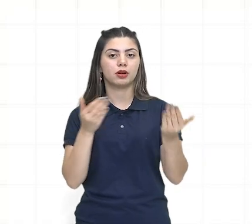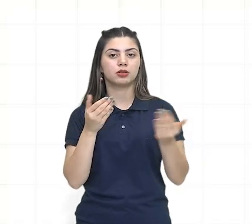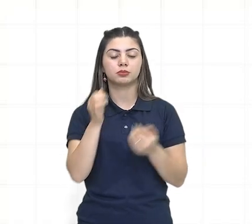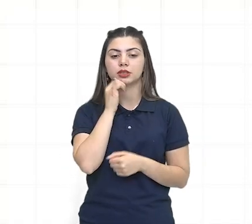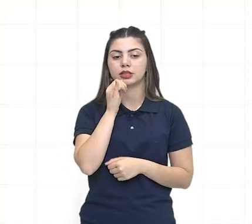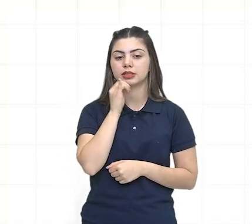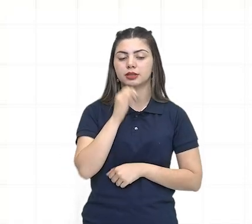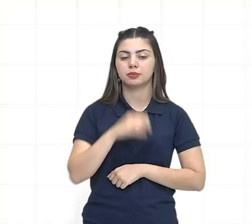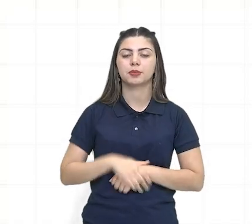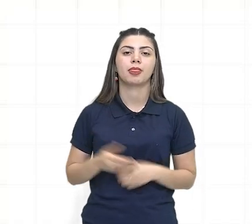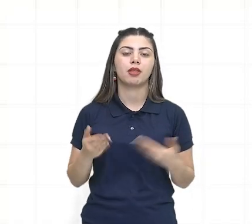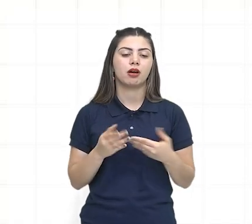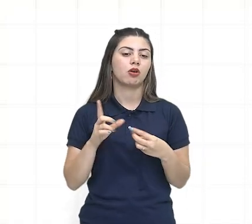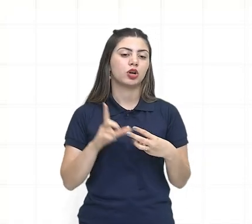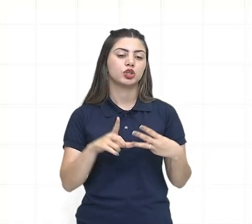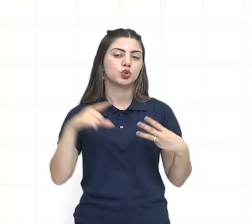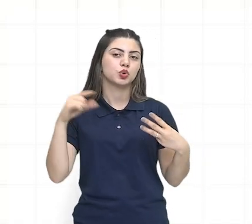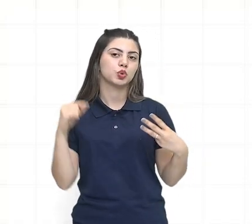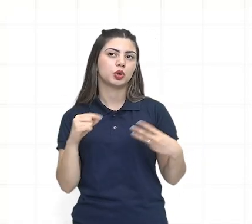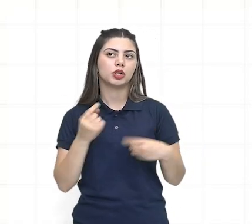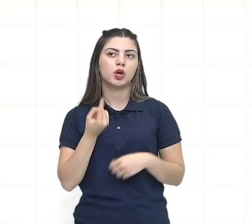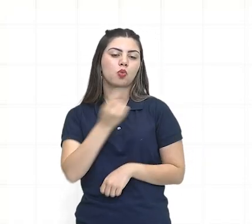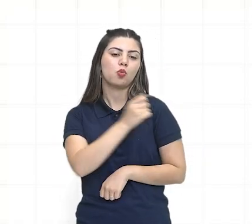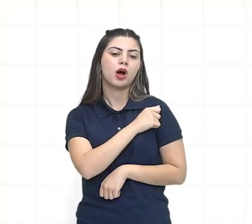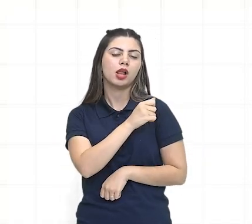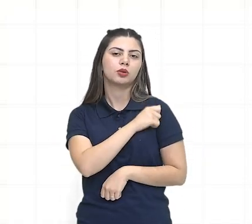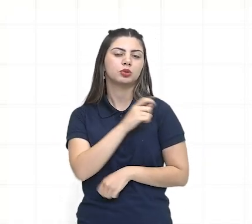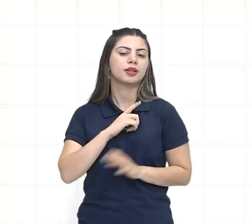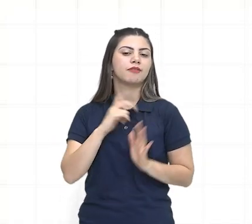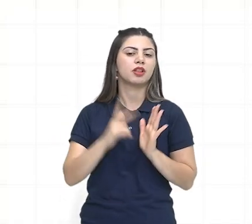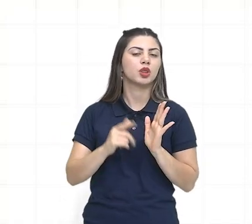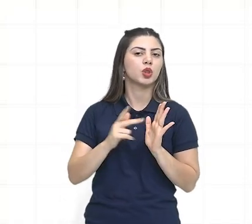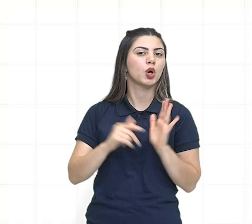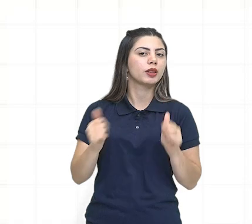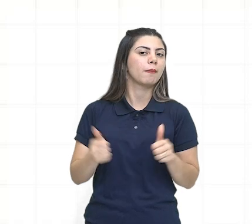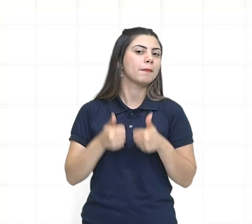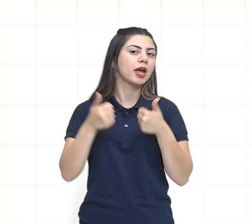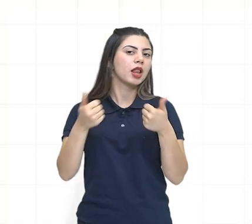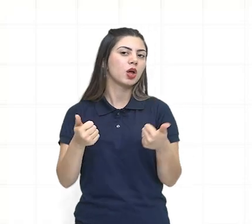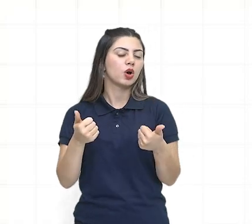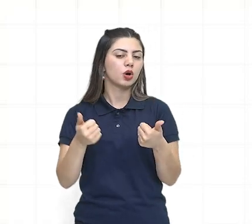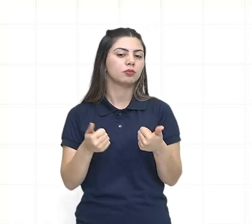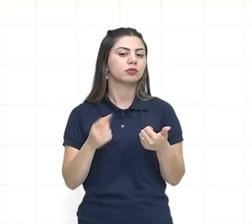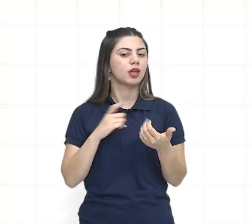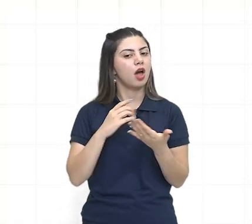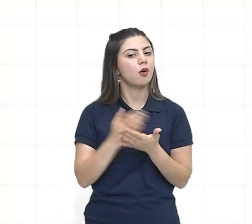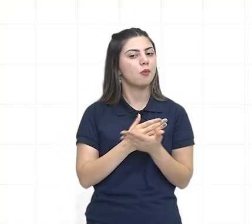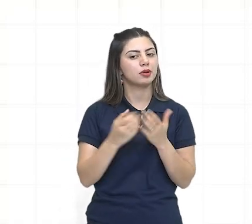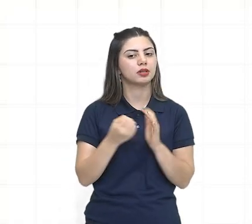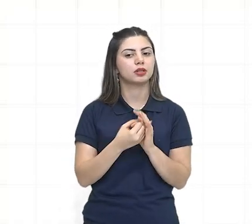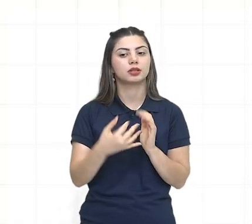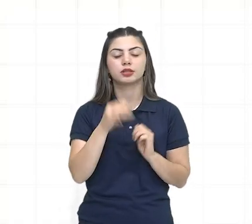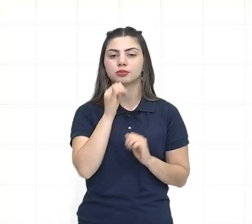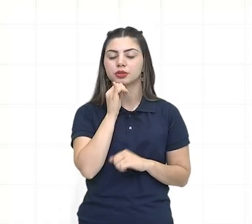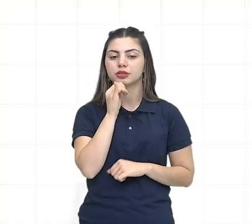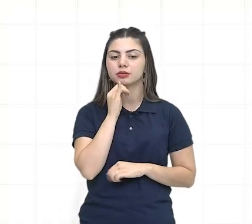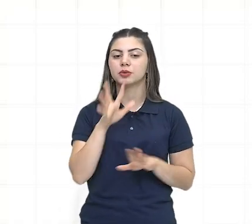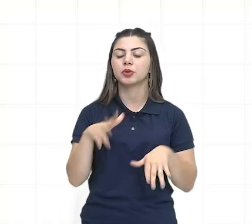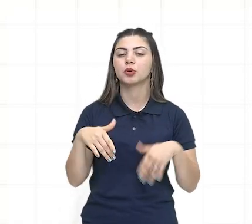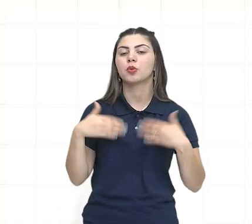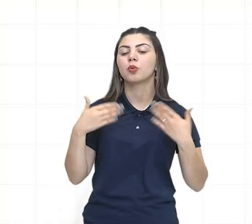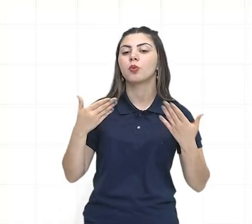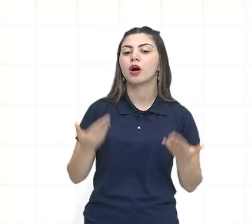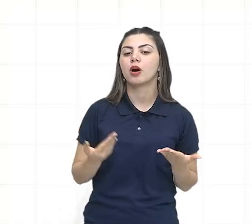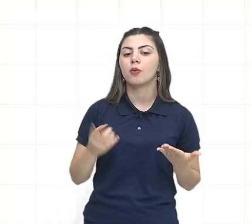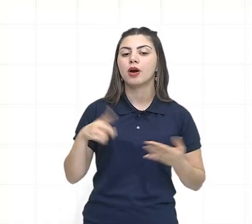supor, vamos escolher aqui um aluno com o melhor desempenho, né? Pode ser levado a algumas características. Por exemplo, qual